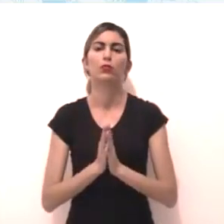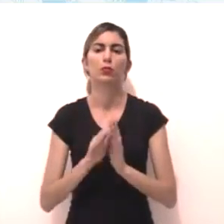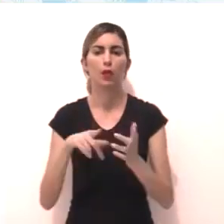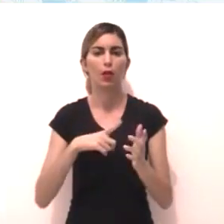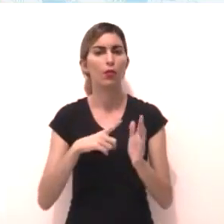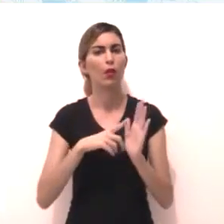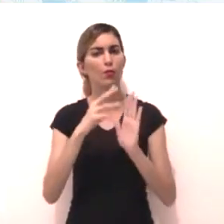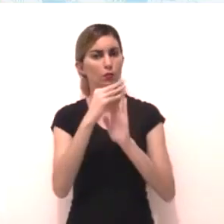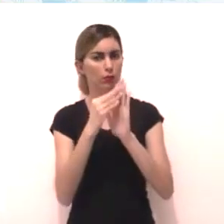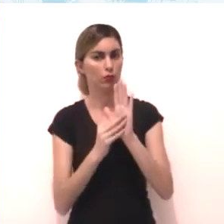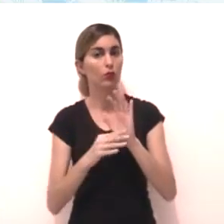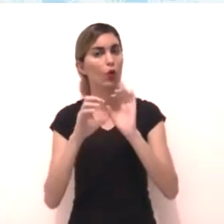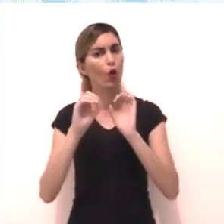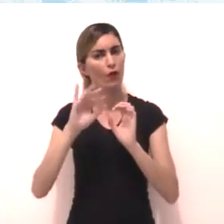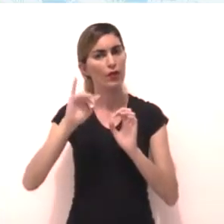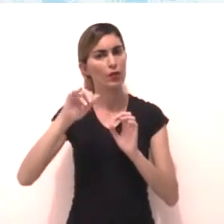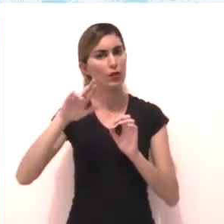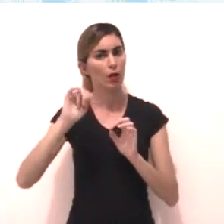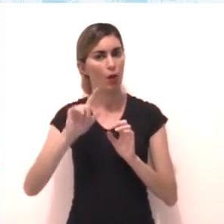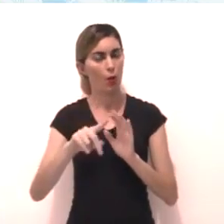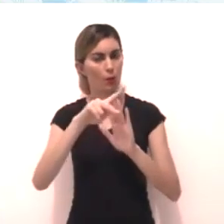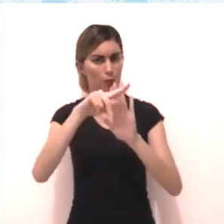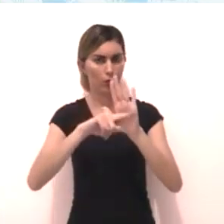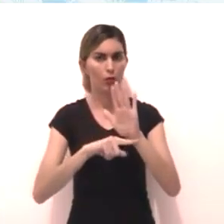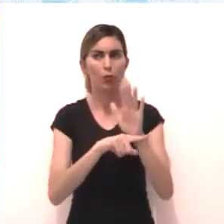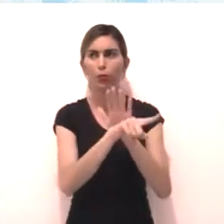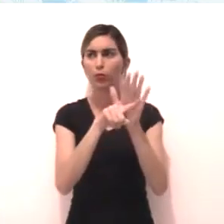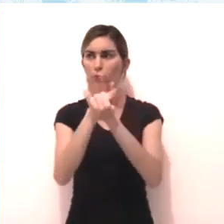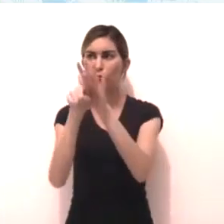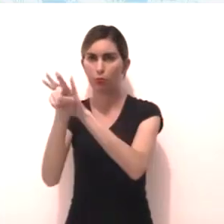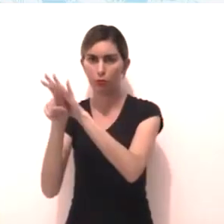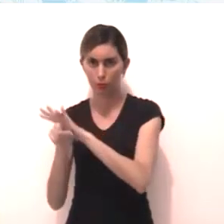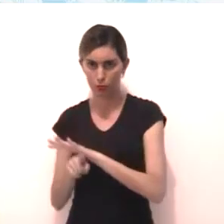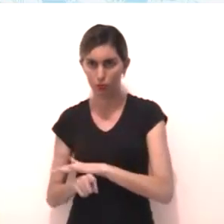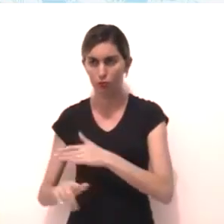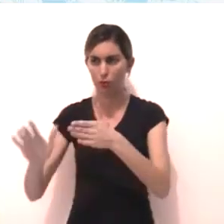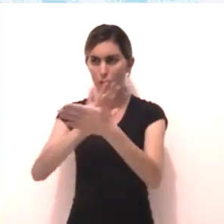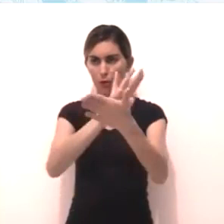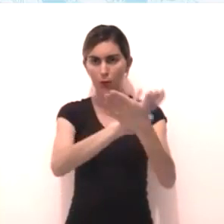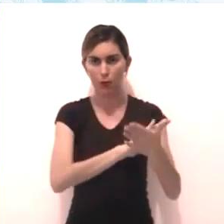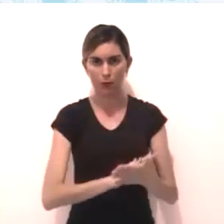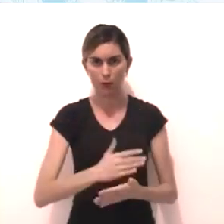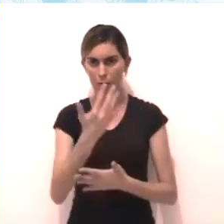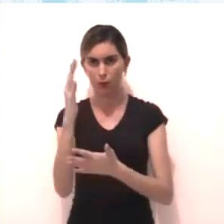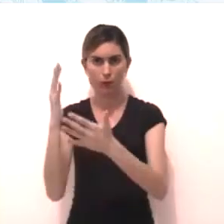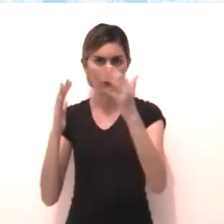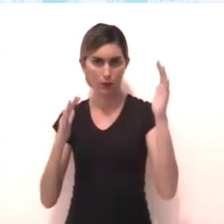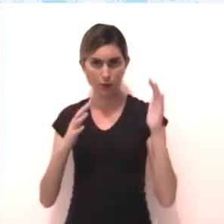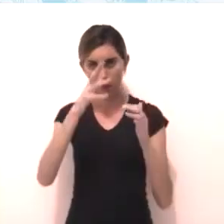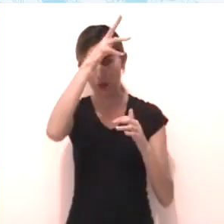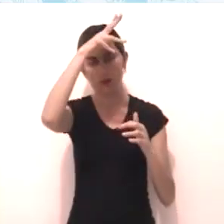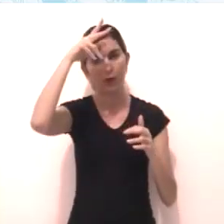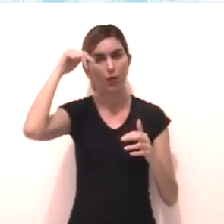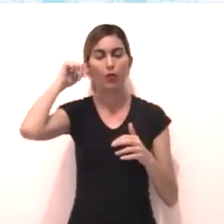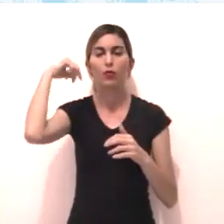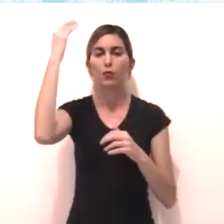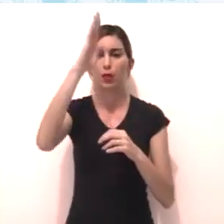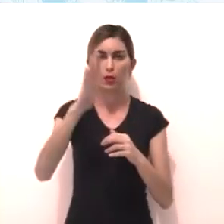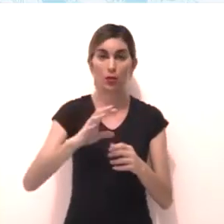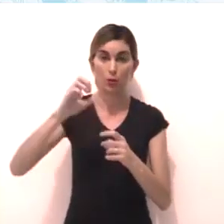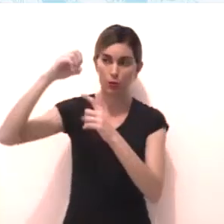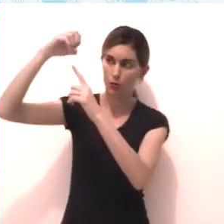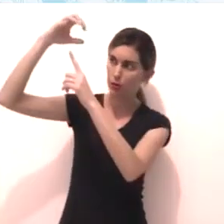nós temos aí dados oficiais do Programa de Monitoramento de Desmatamento da Floresta Amazônica Brasileira